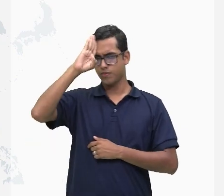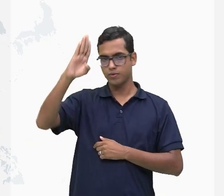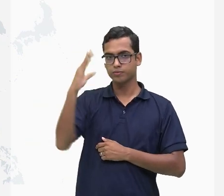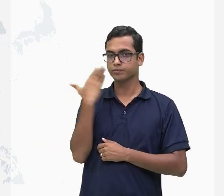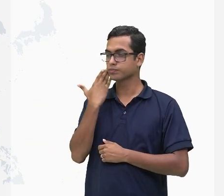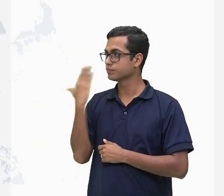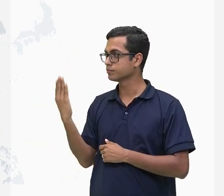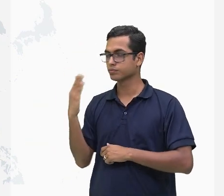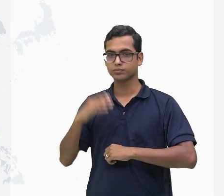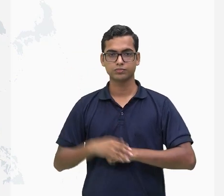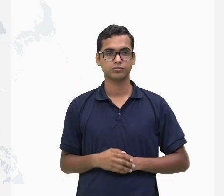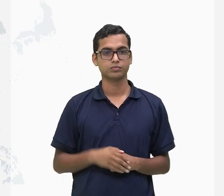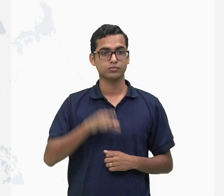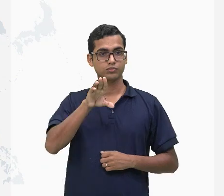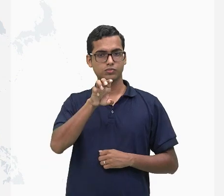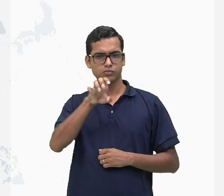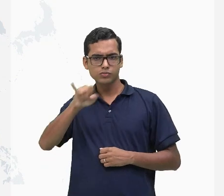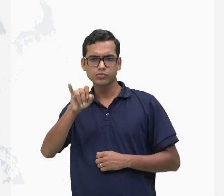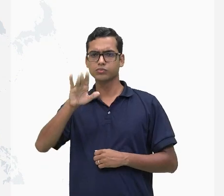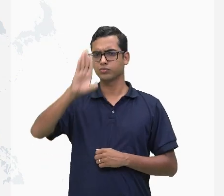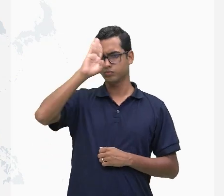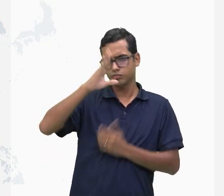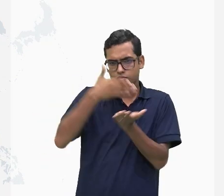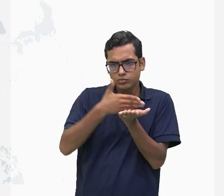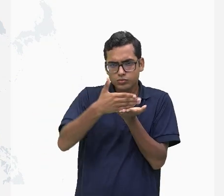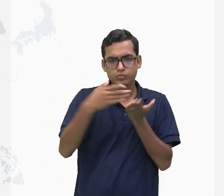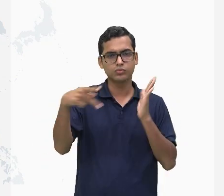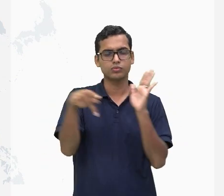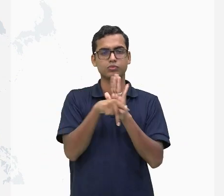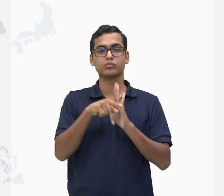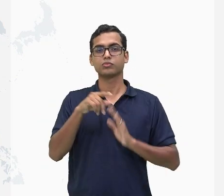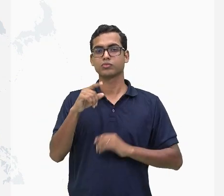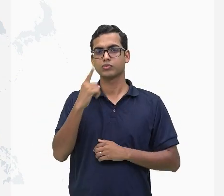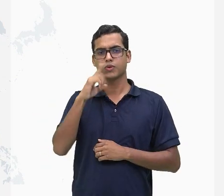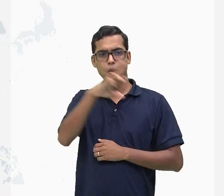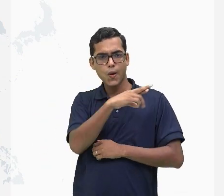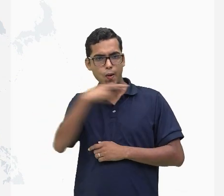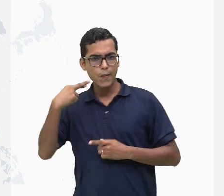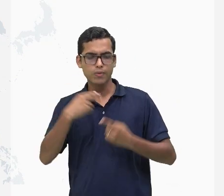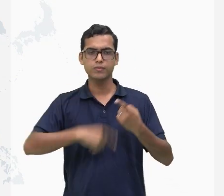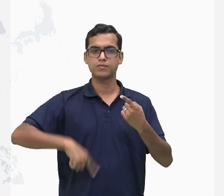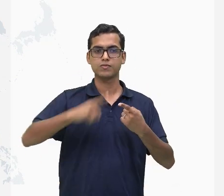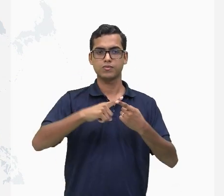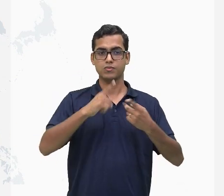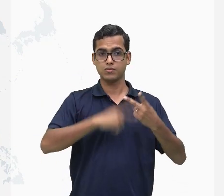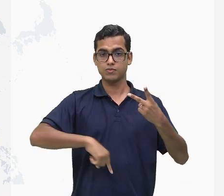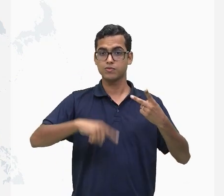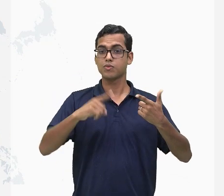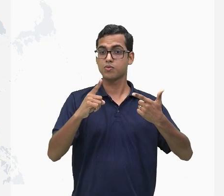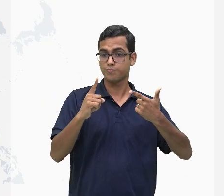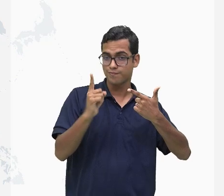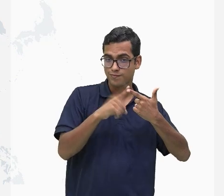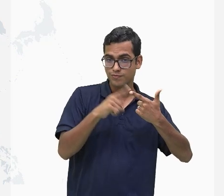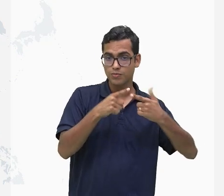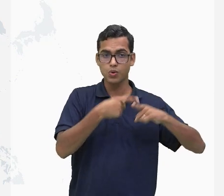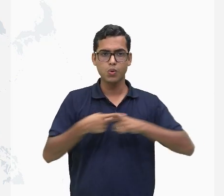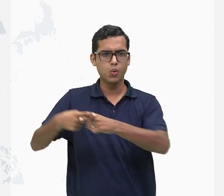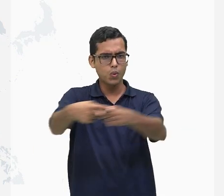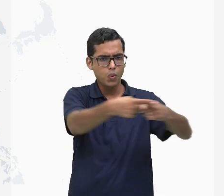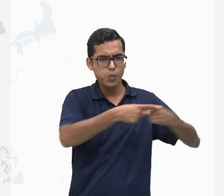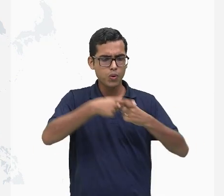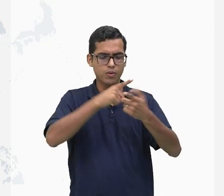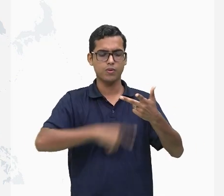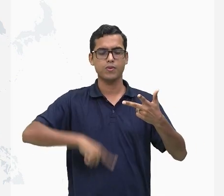que faz parte da CEI, onde tudo se inicia, né? Seguindo aí da Bielorrússia, que também é conhecida como Belarus, e